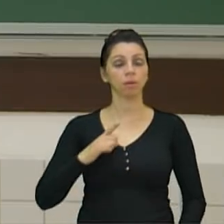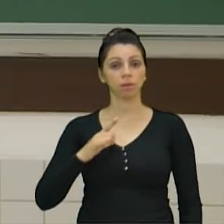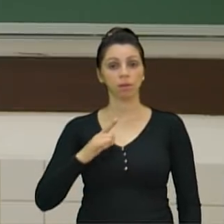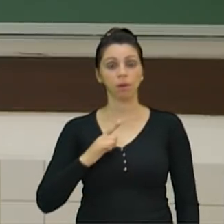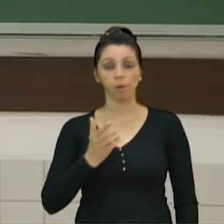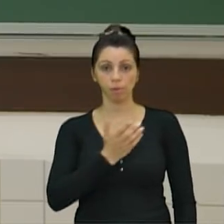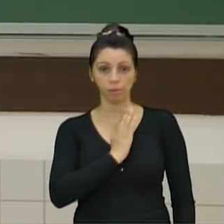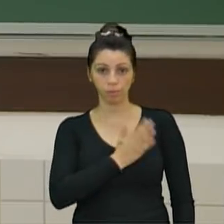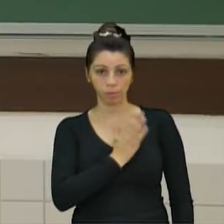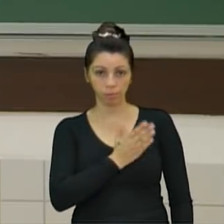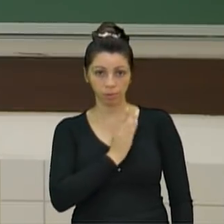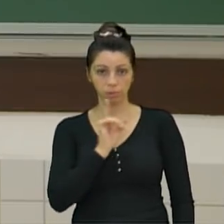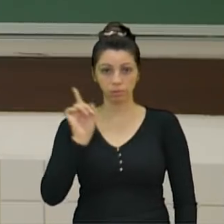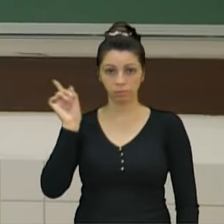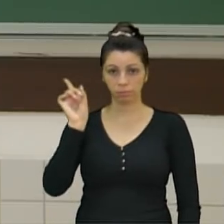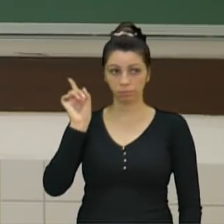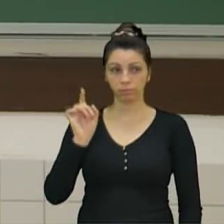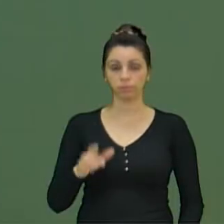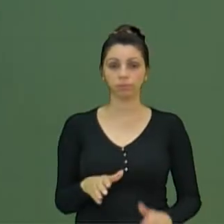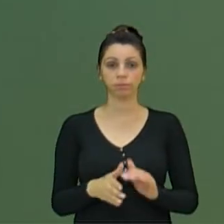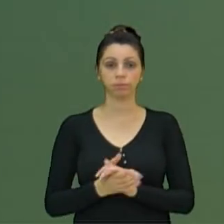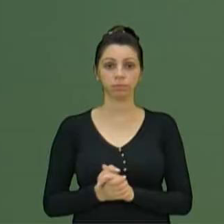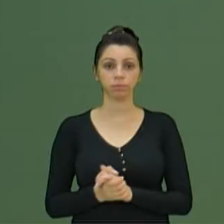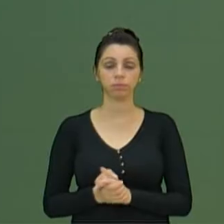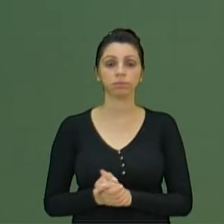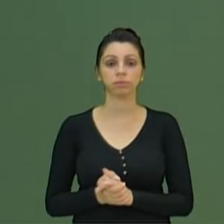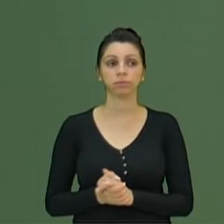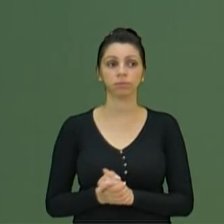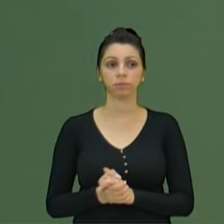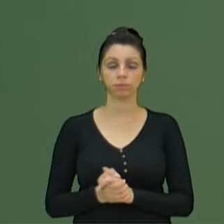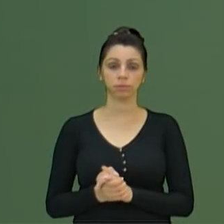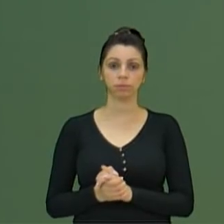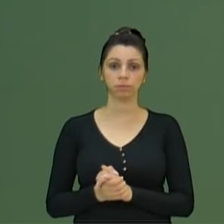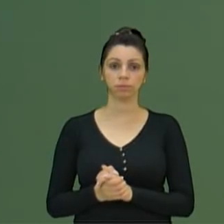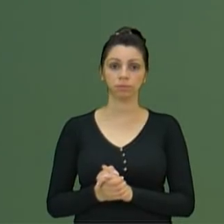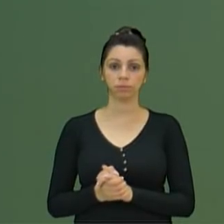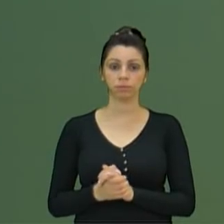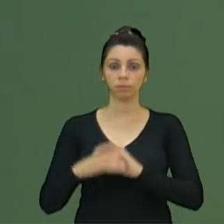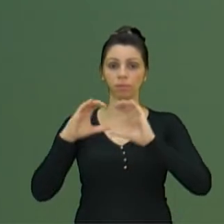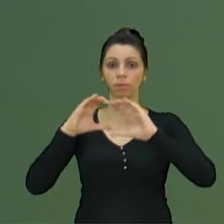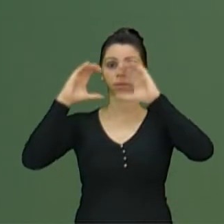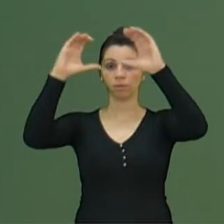sistema cardiovascular. Vou colocar aqui em cima os pulmões.